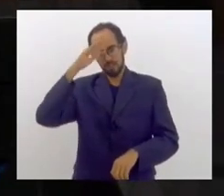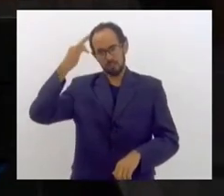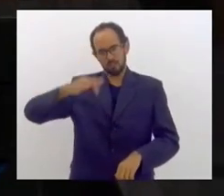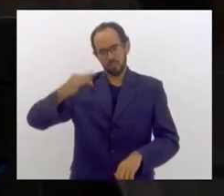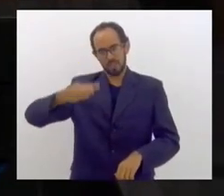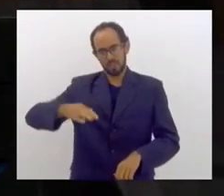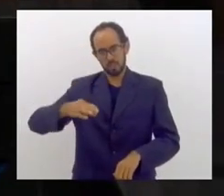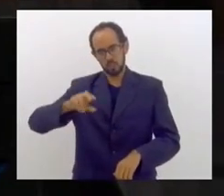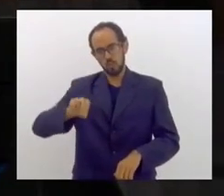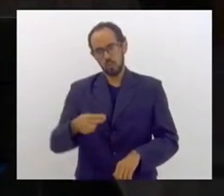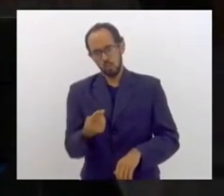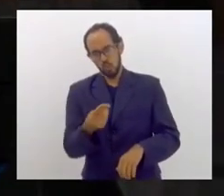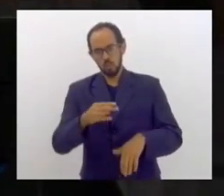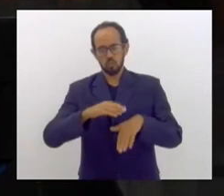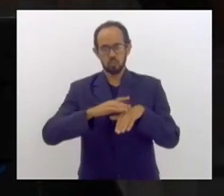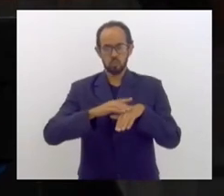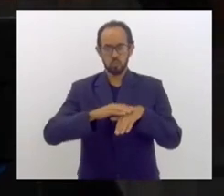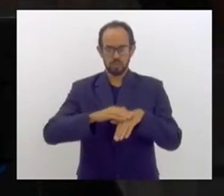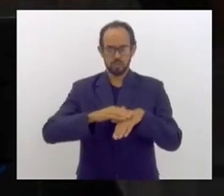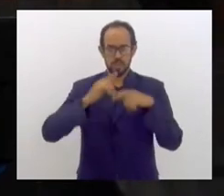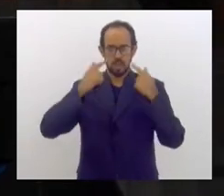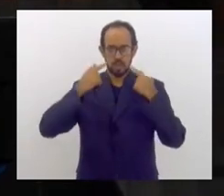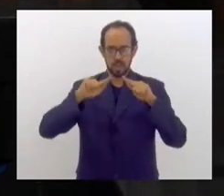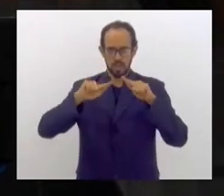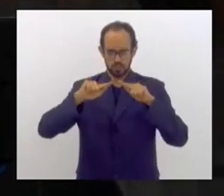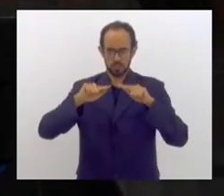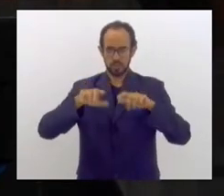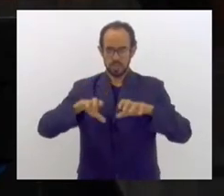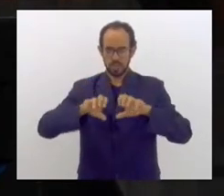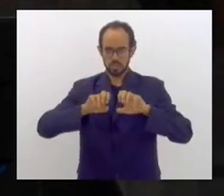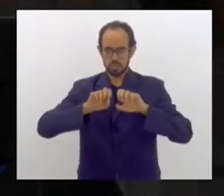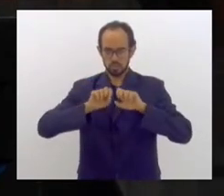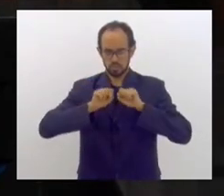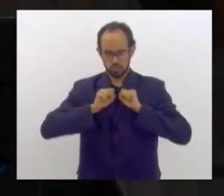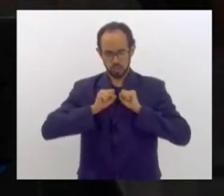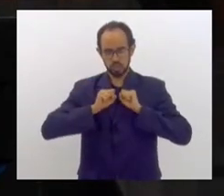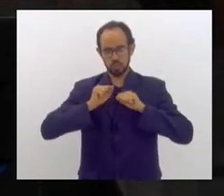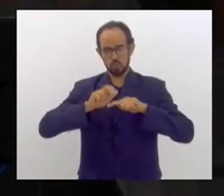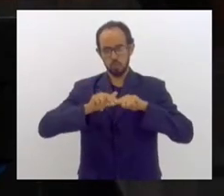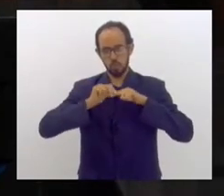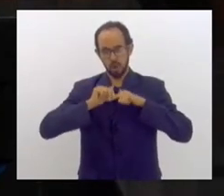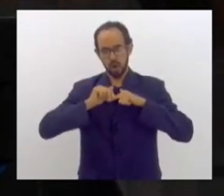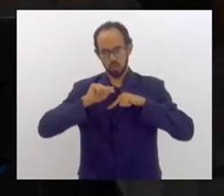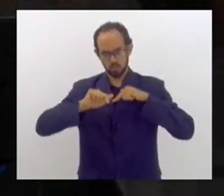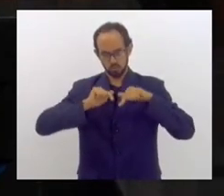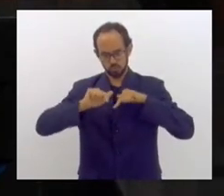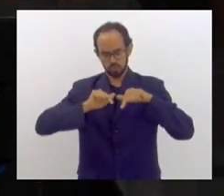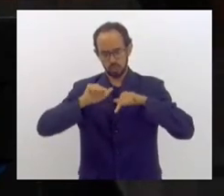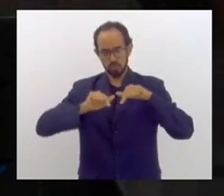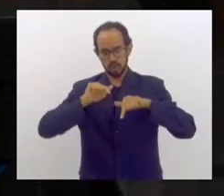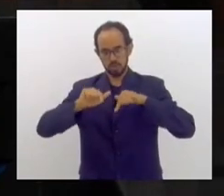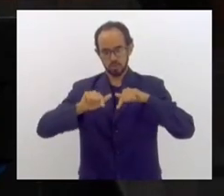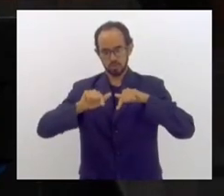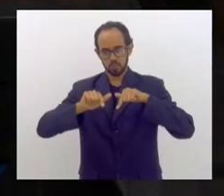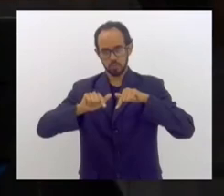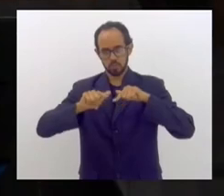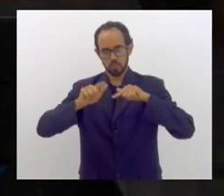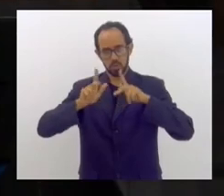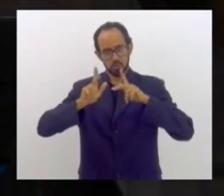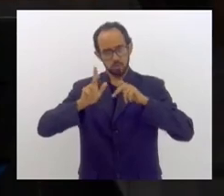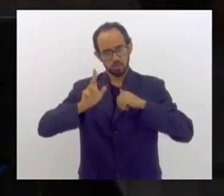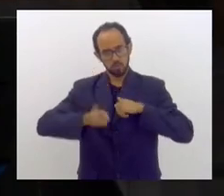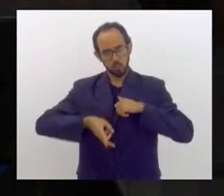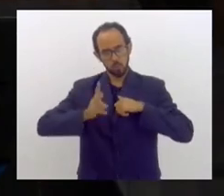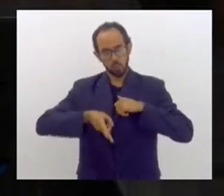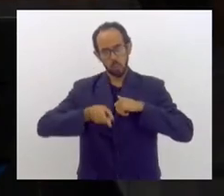em face de moléstia grave adquirida no exercício da função, enquanto estiver